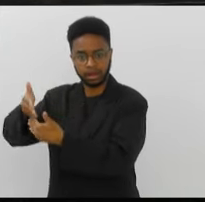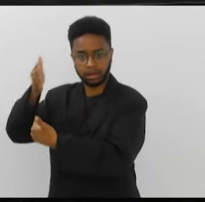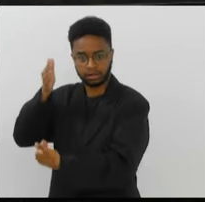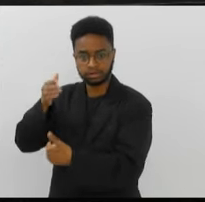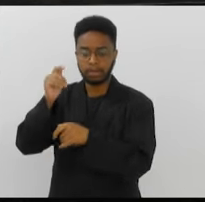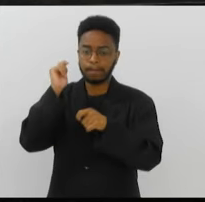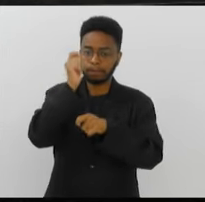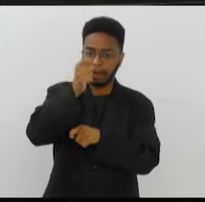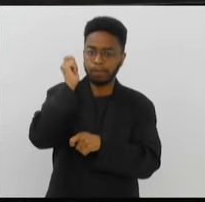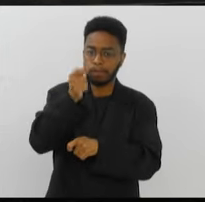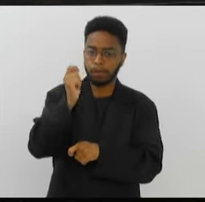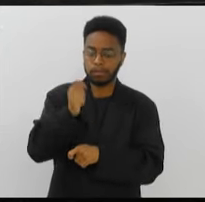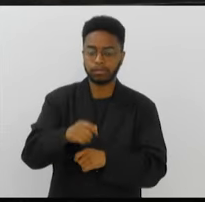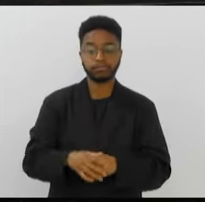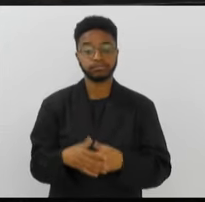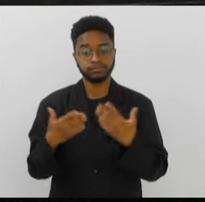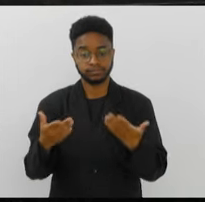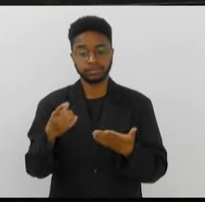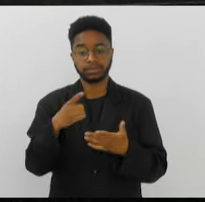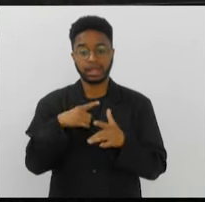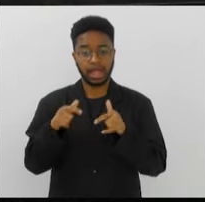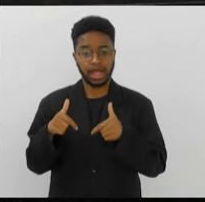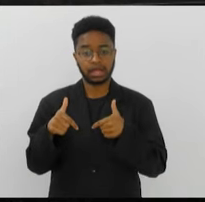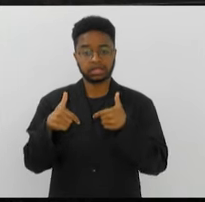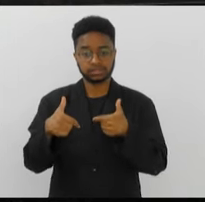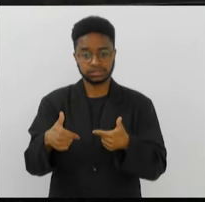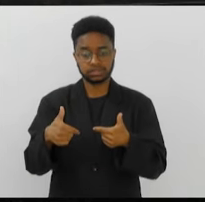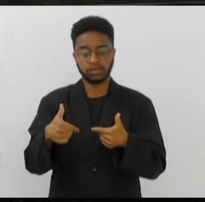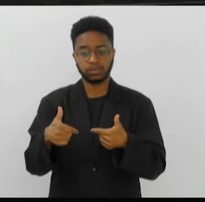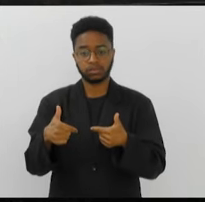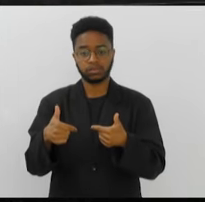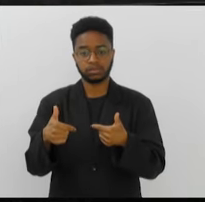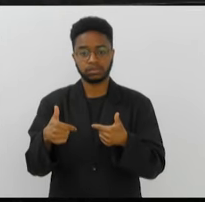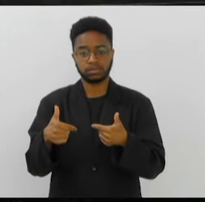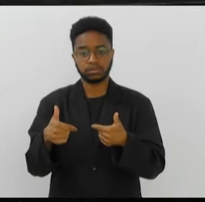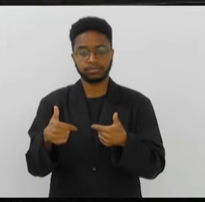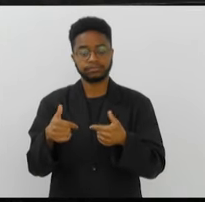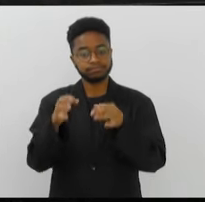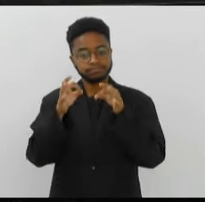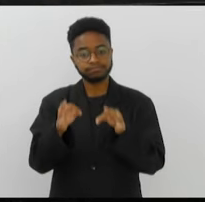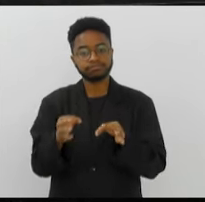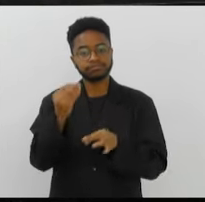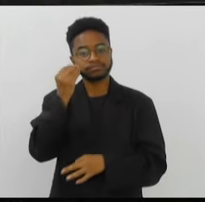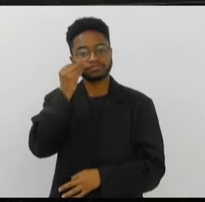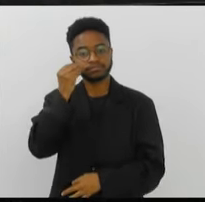laje. Uma ação concreta para tirar